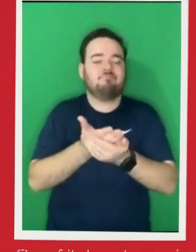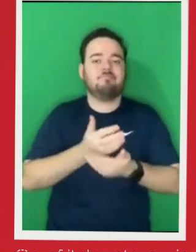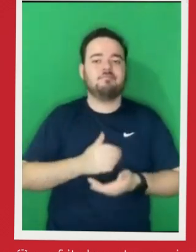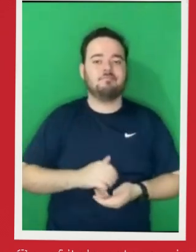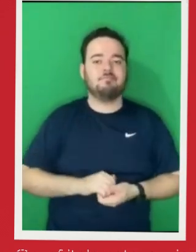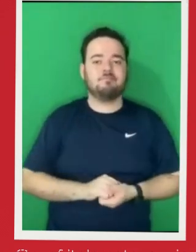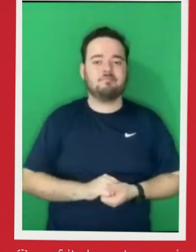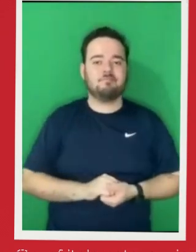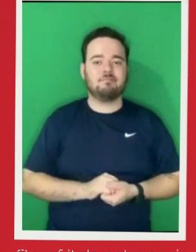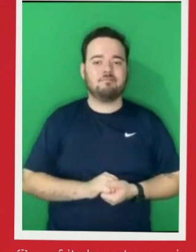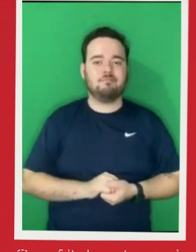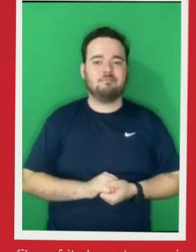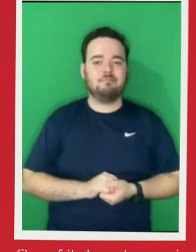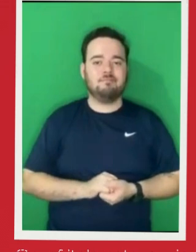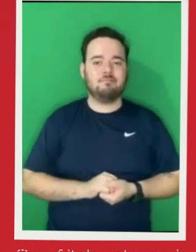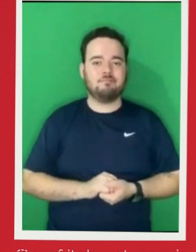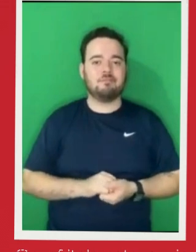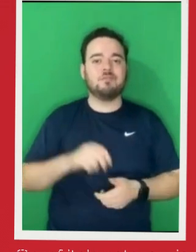tempo.